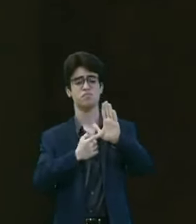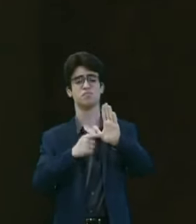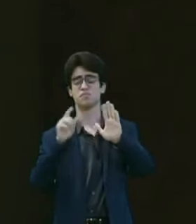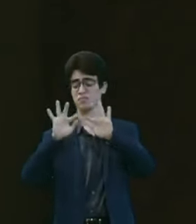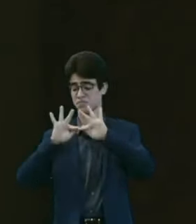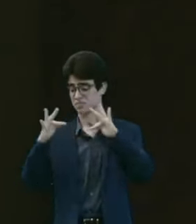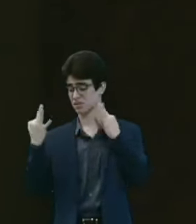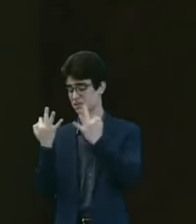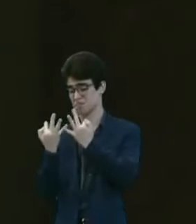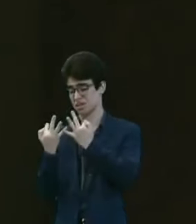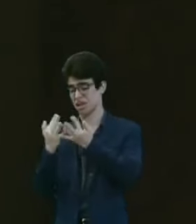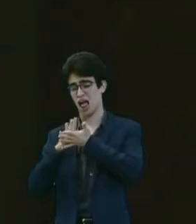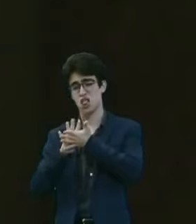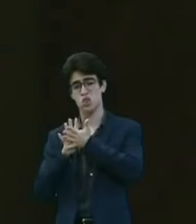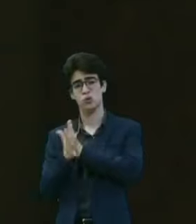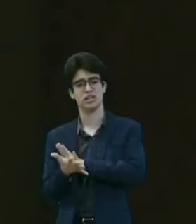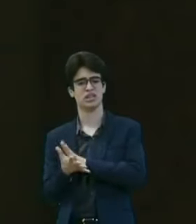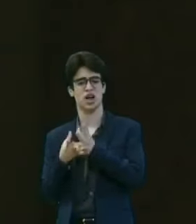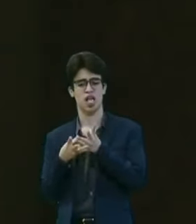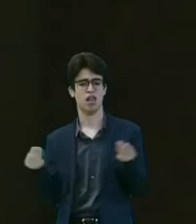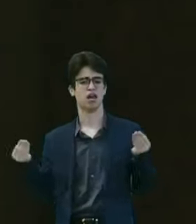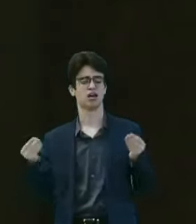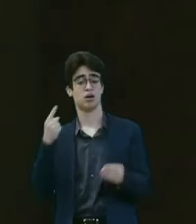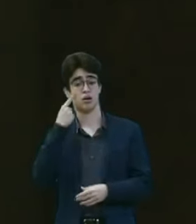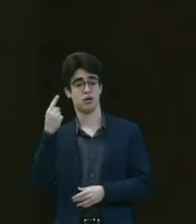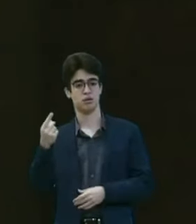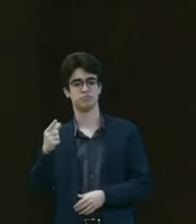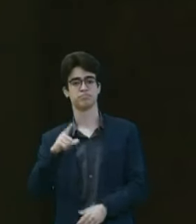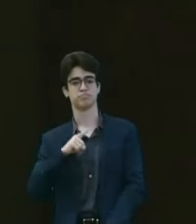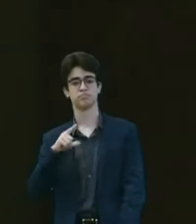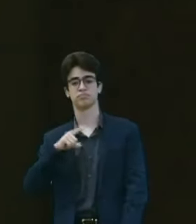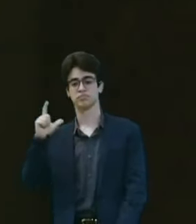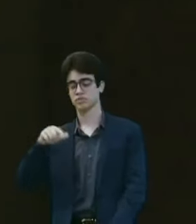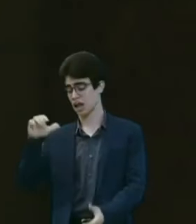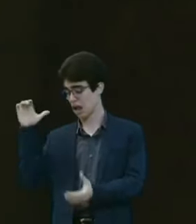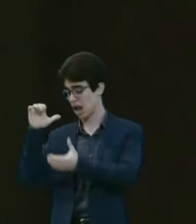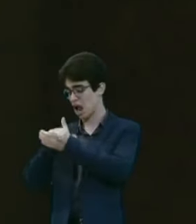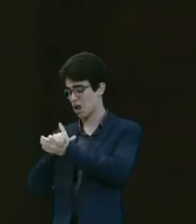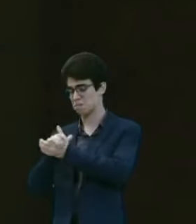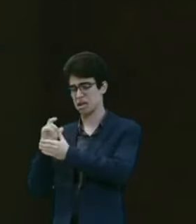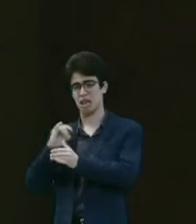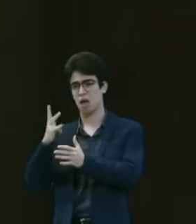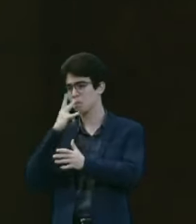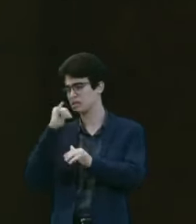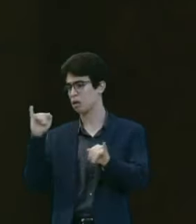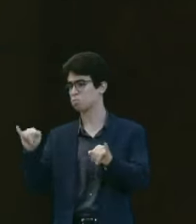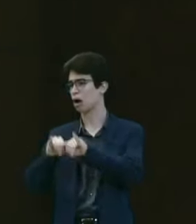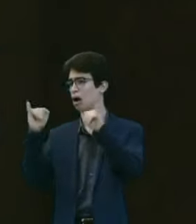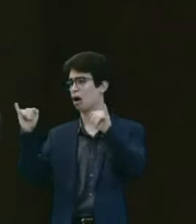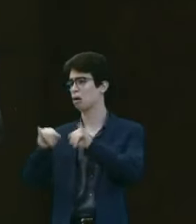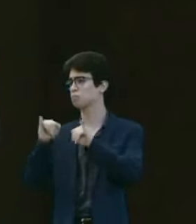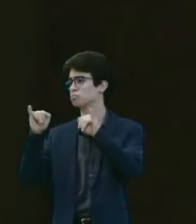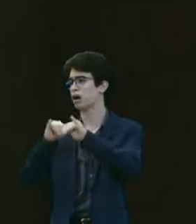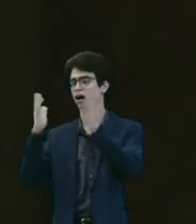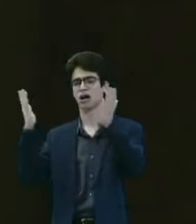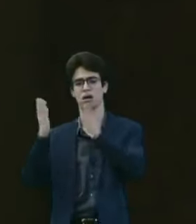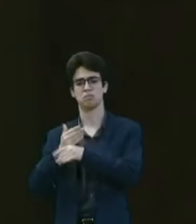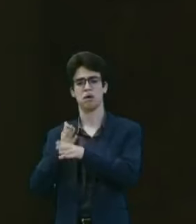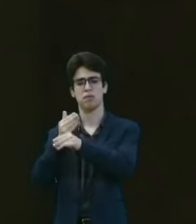famílias desconfiguradas. Primeiro, a banalização do casamento. Hoje você sabia